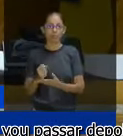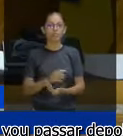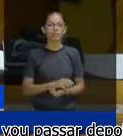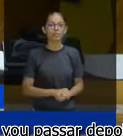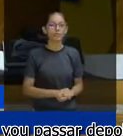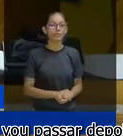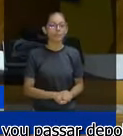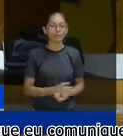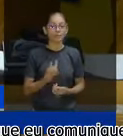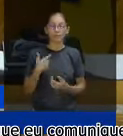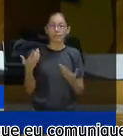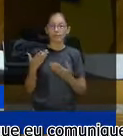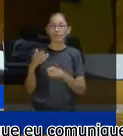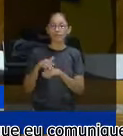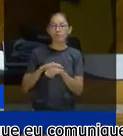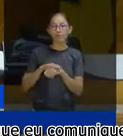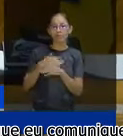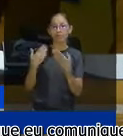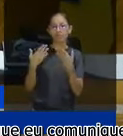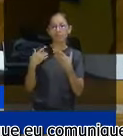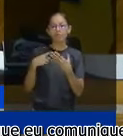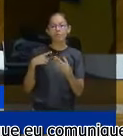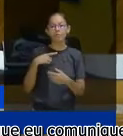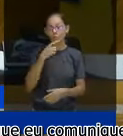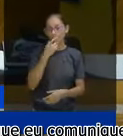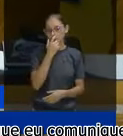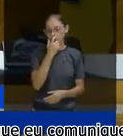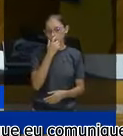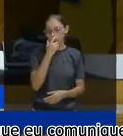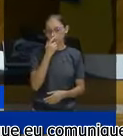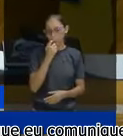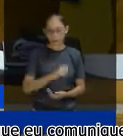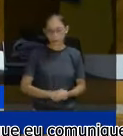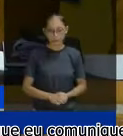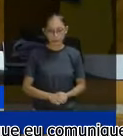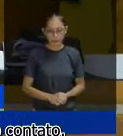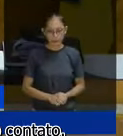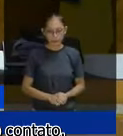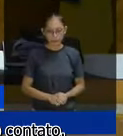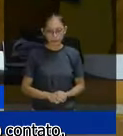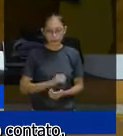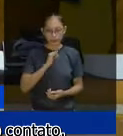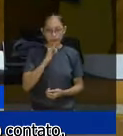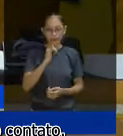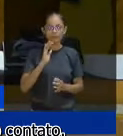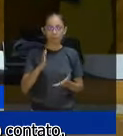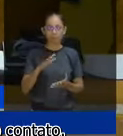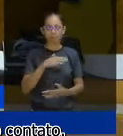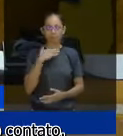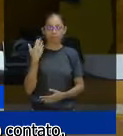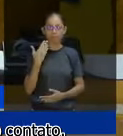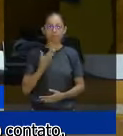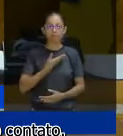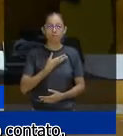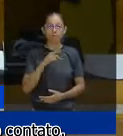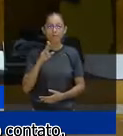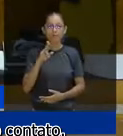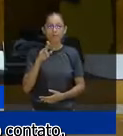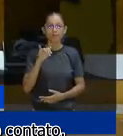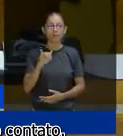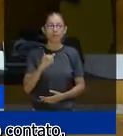contigo, eu falei hoje com ele, tá bom? Passo depois que eu comuniquei para ele a morte também do Rui. E depois eu passo o contato, tá,